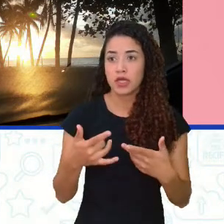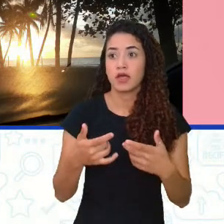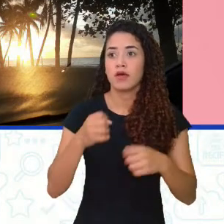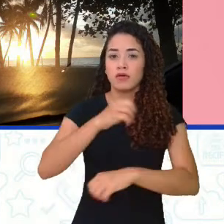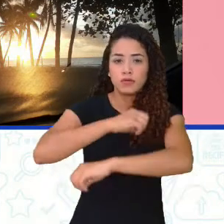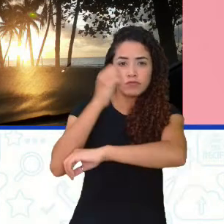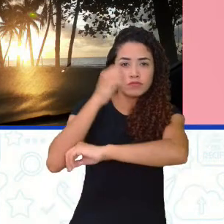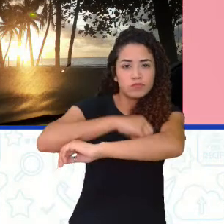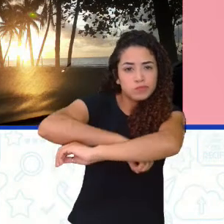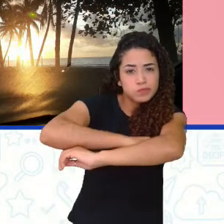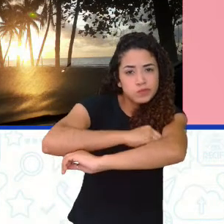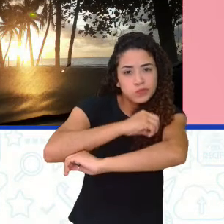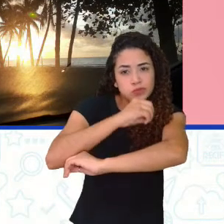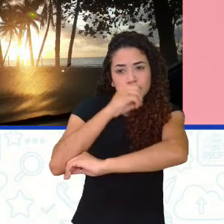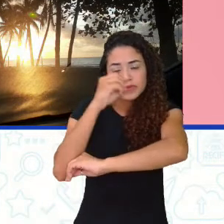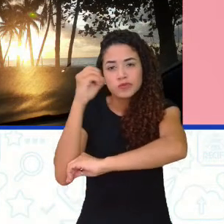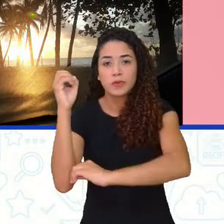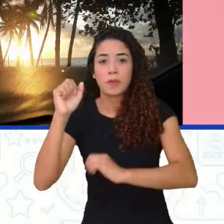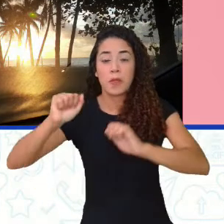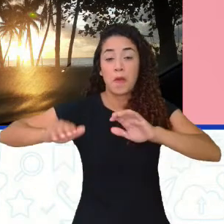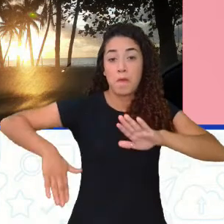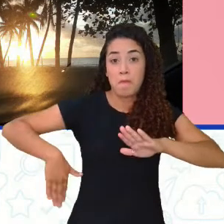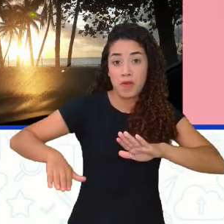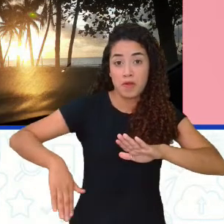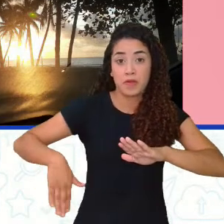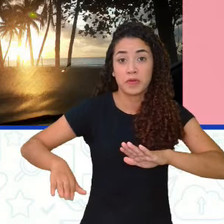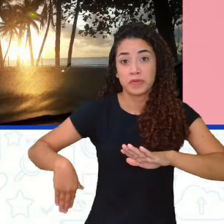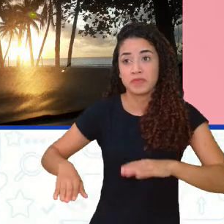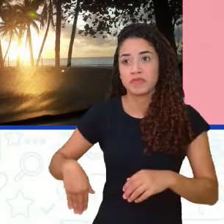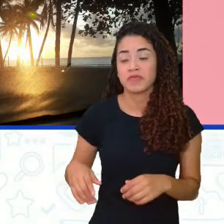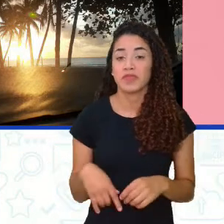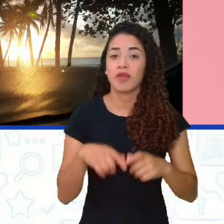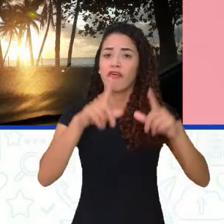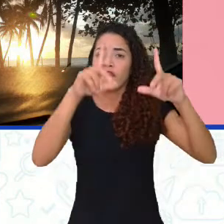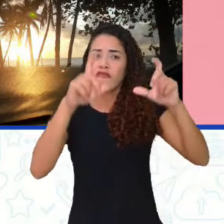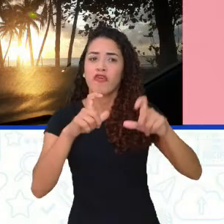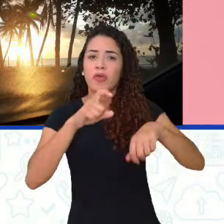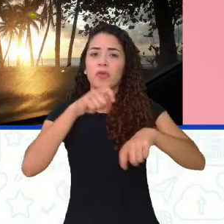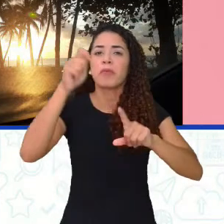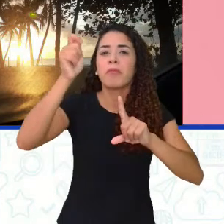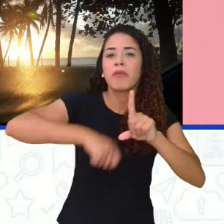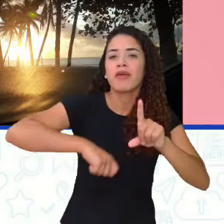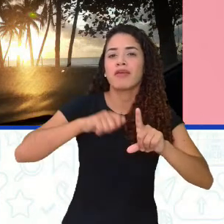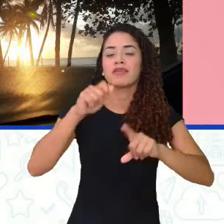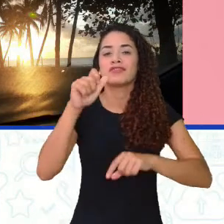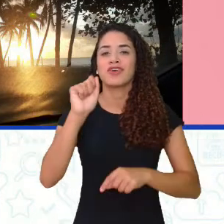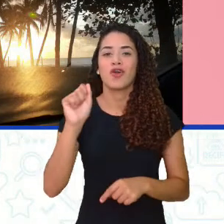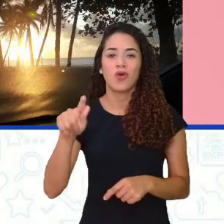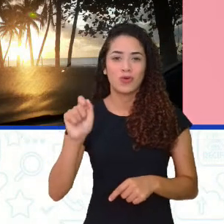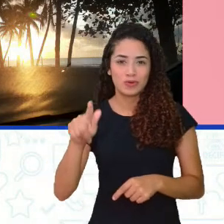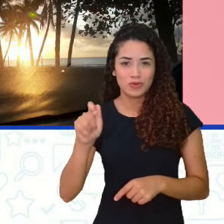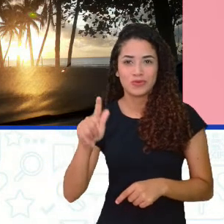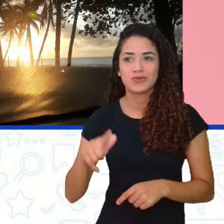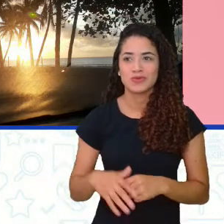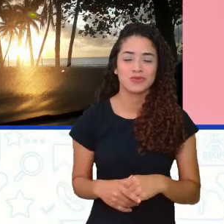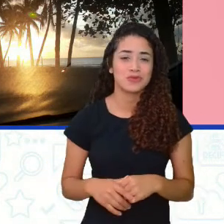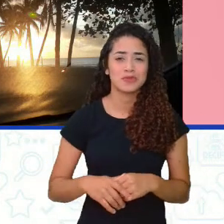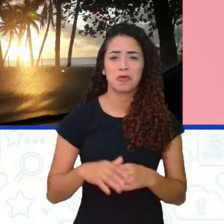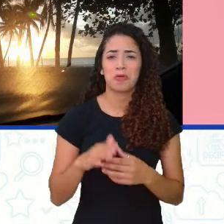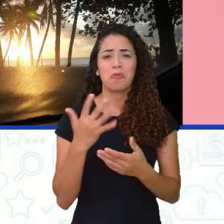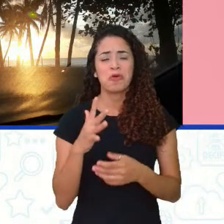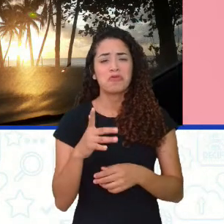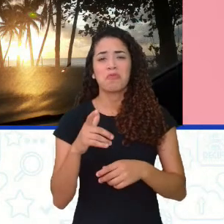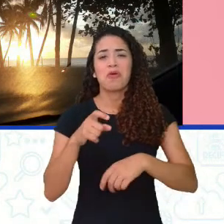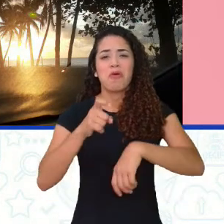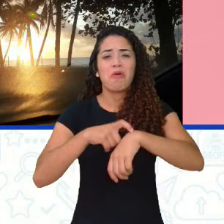Boa Viagem. Essa foto foi tirada em agosto, pessoal. Então, essa foto deve ser mais ou menos às 5 horas da manhã.